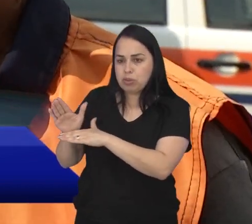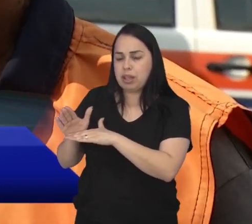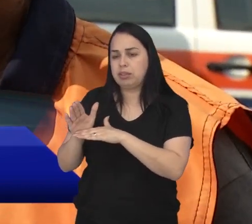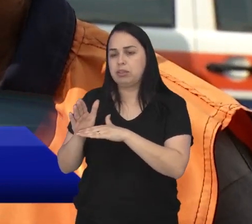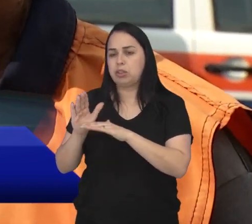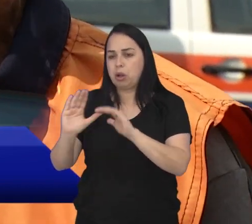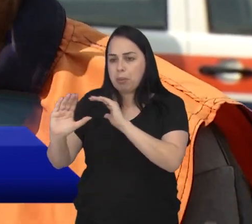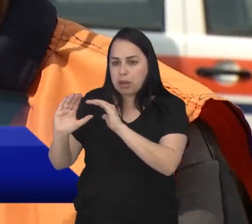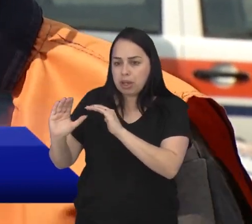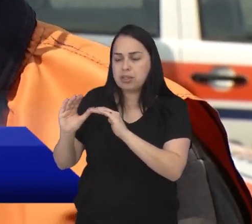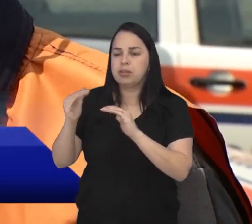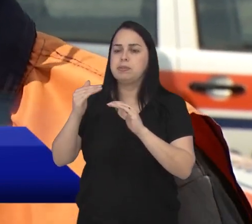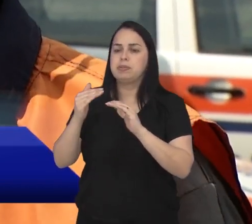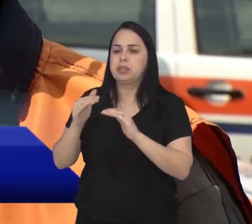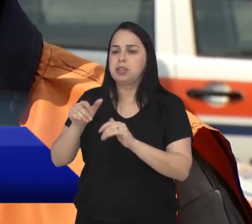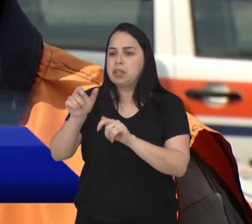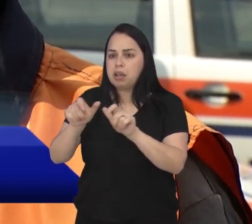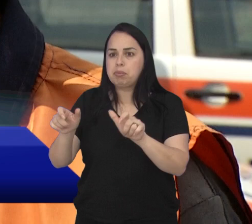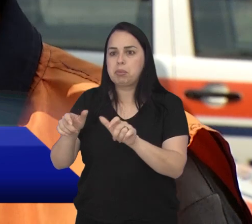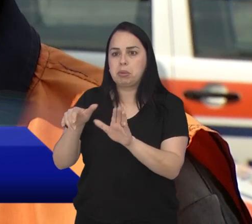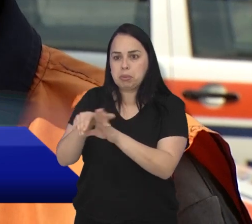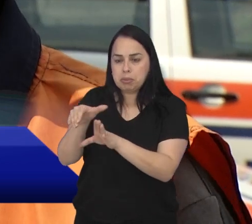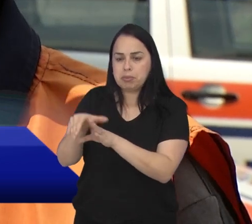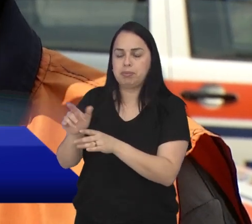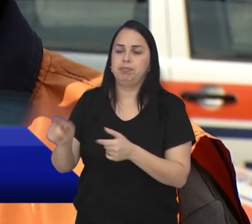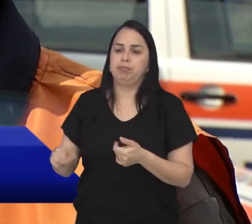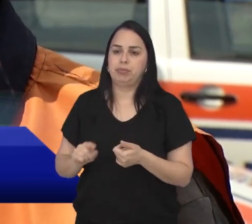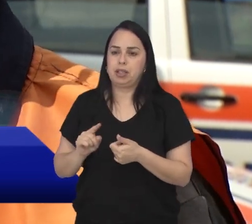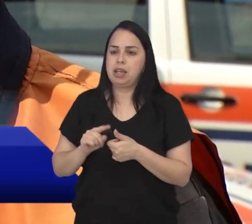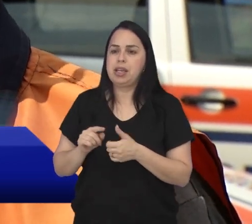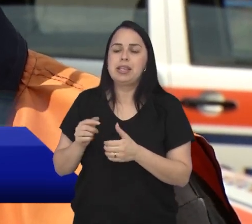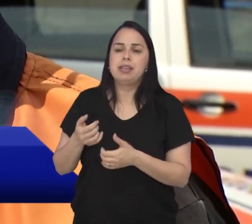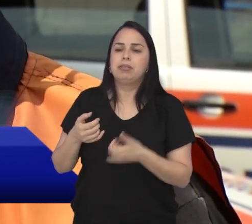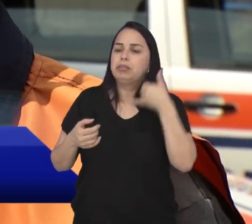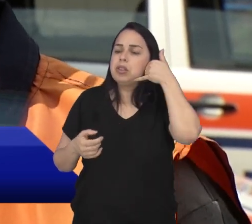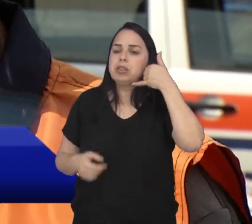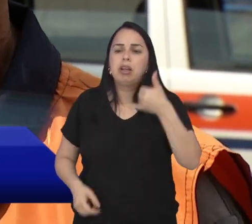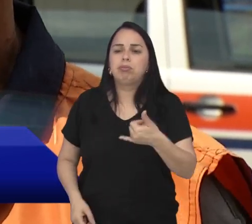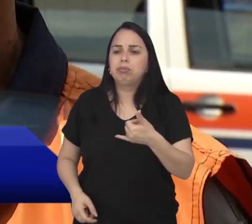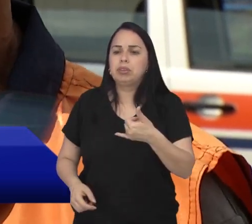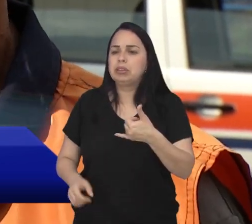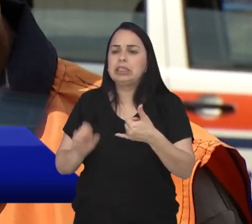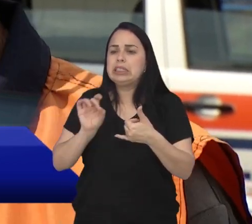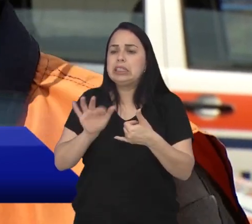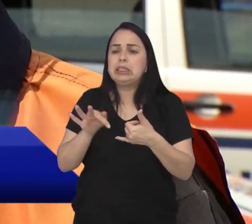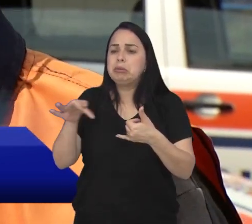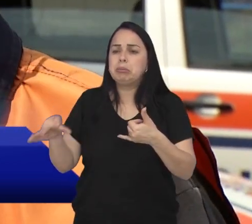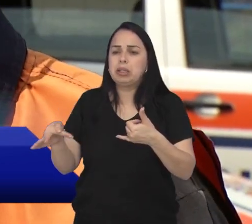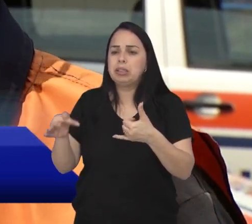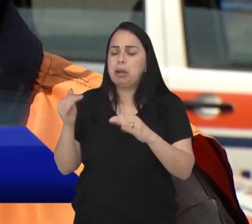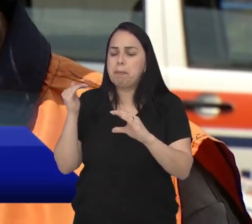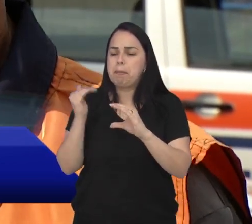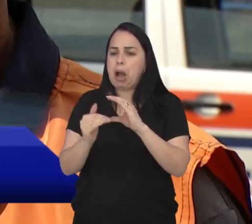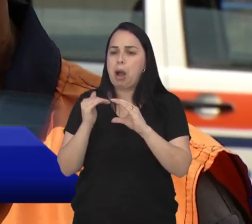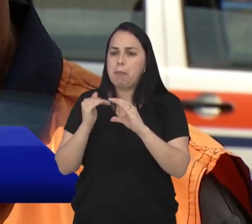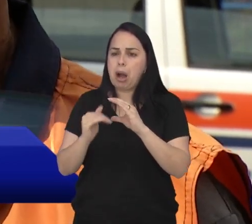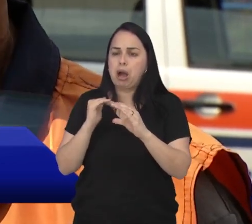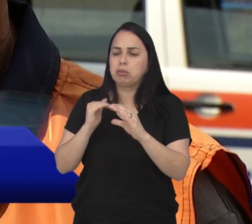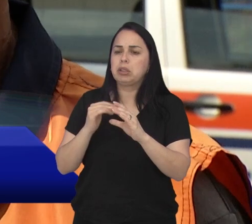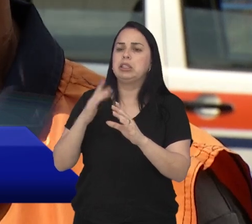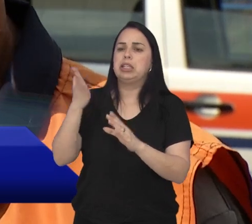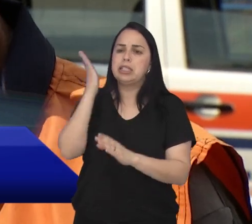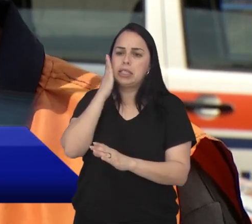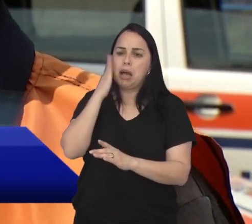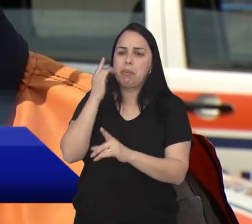principalmente para manter as pessoas orientadas, né? Então, hoje, com um simples celular, você já tem todas as informações, tanto